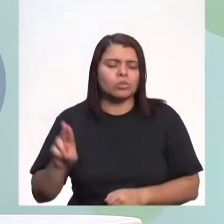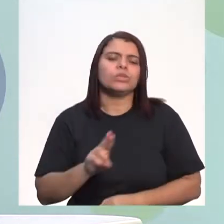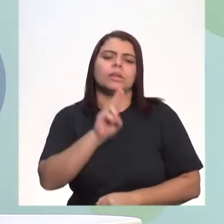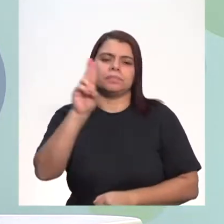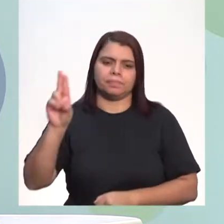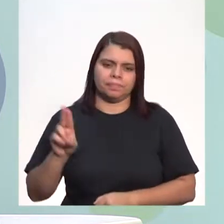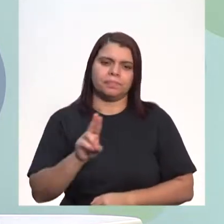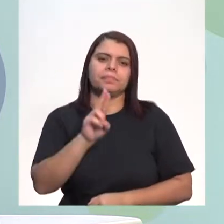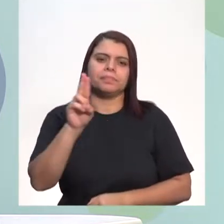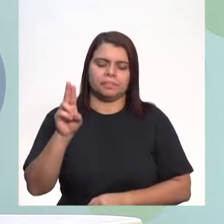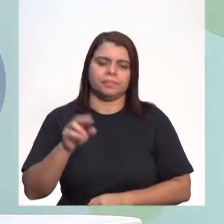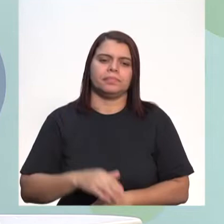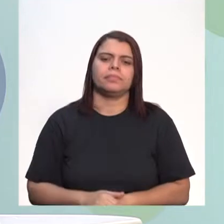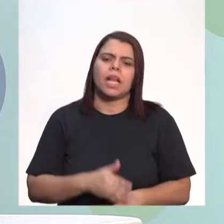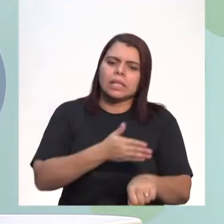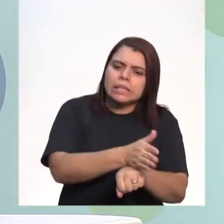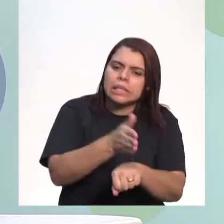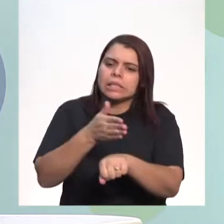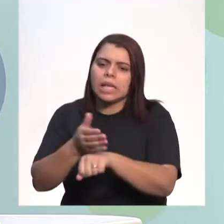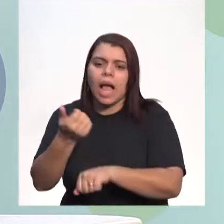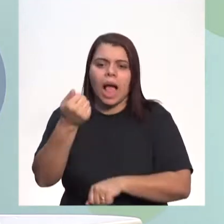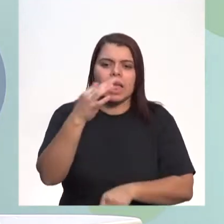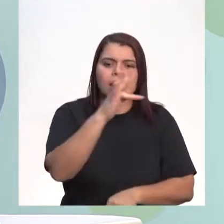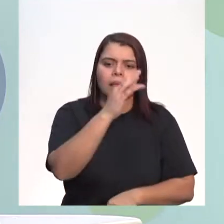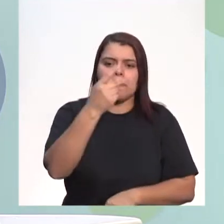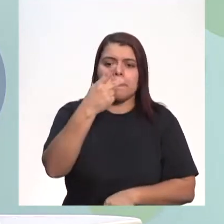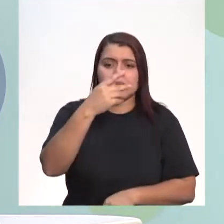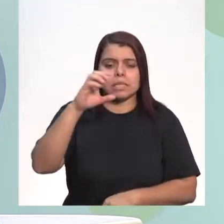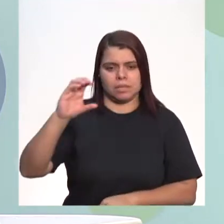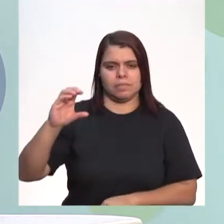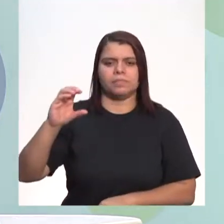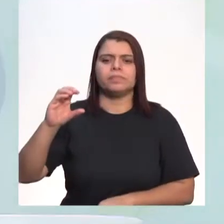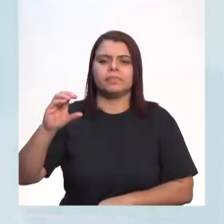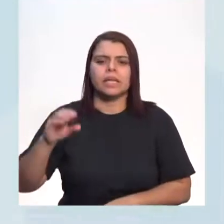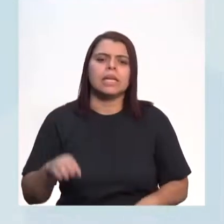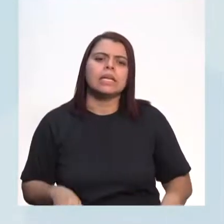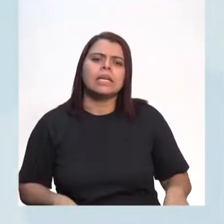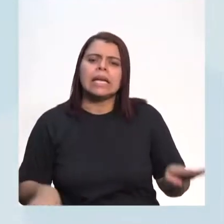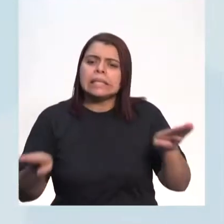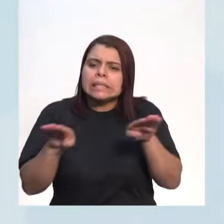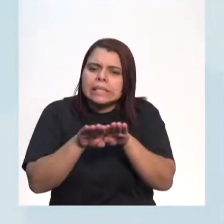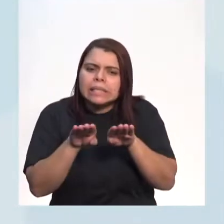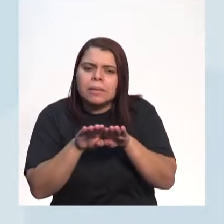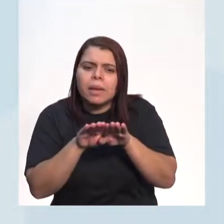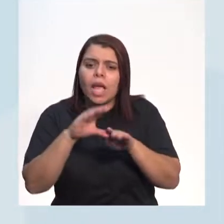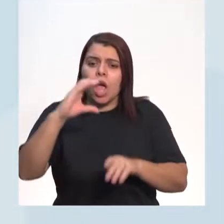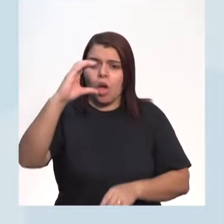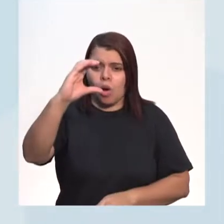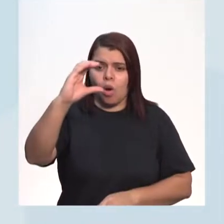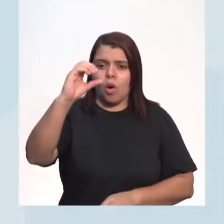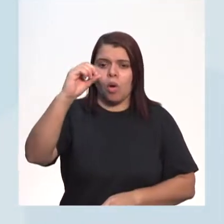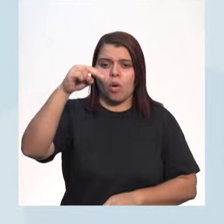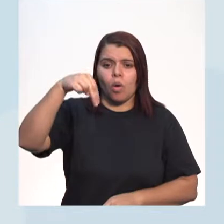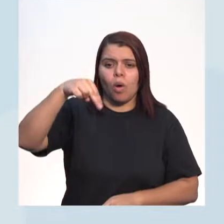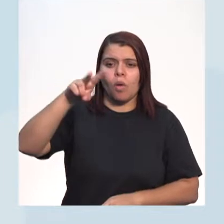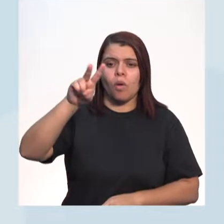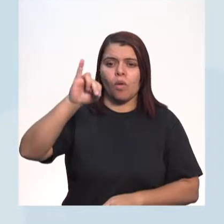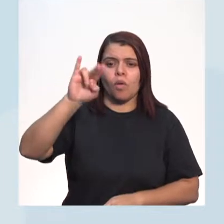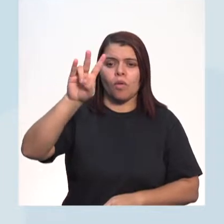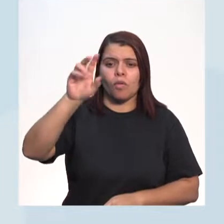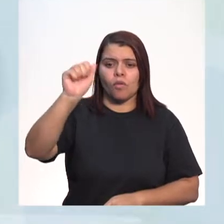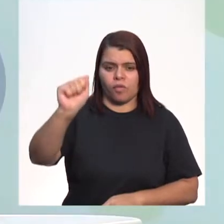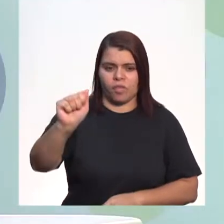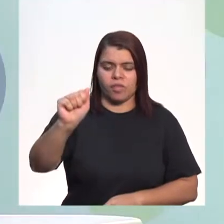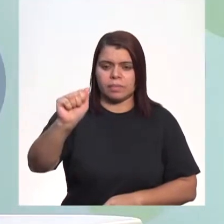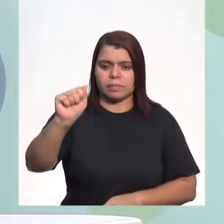no trabalho das ATPCs. E a pauta do Conviva, né? O Conviva, um programa muito importante da Secretaria,